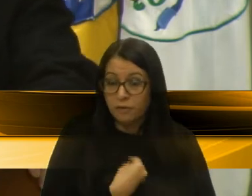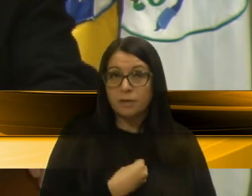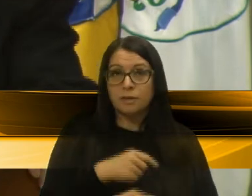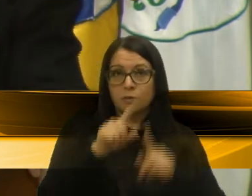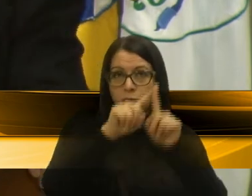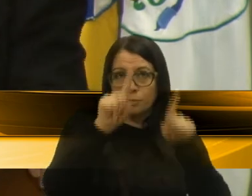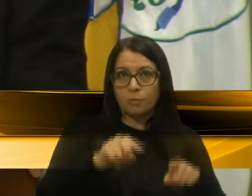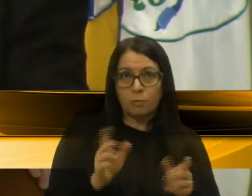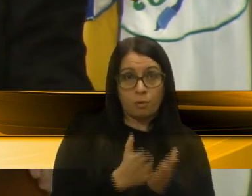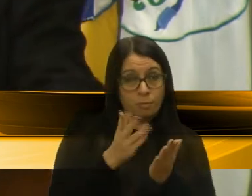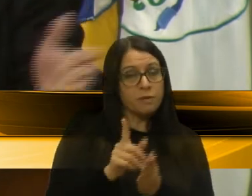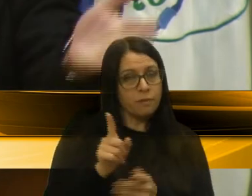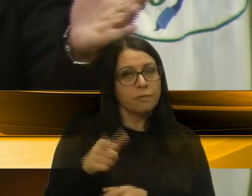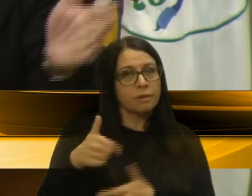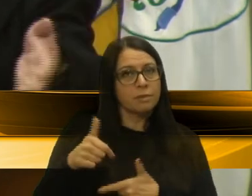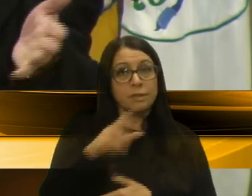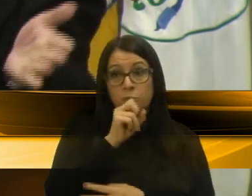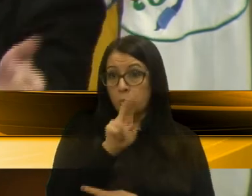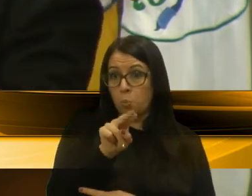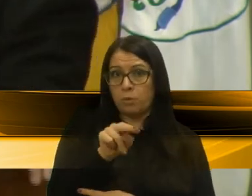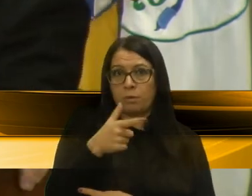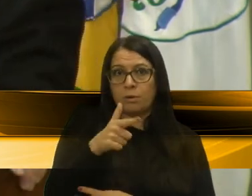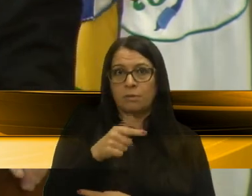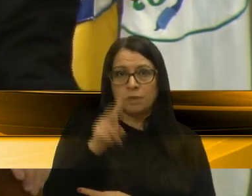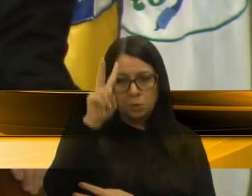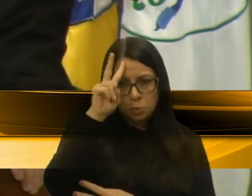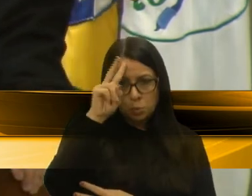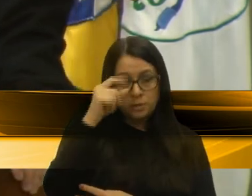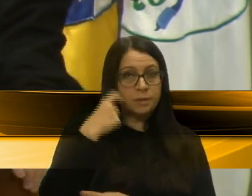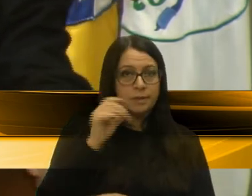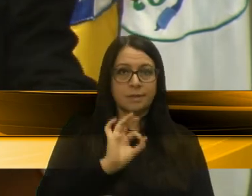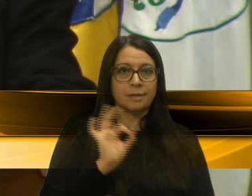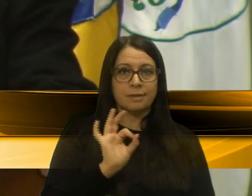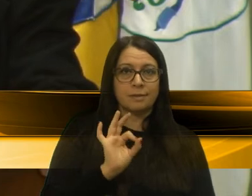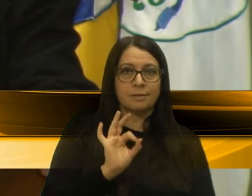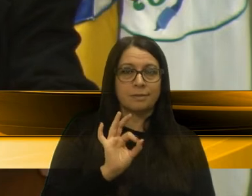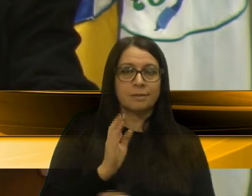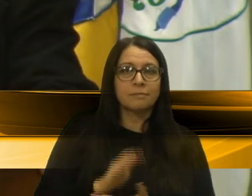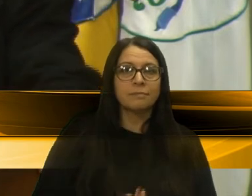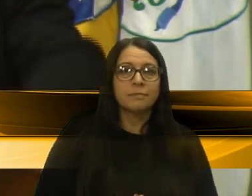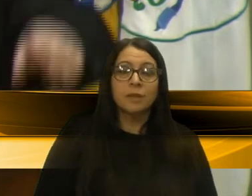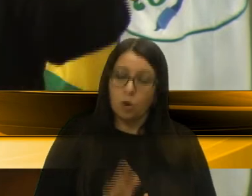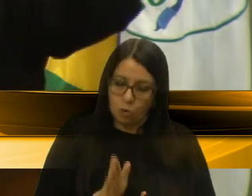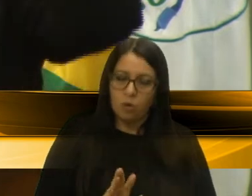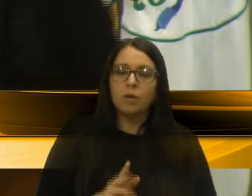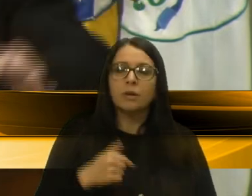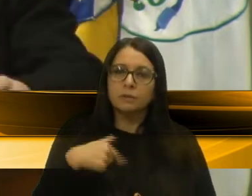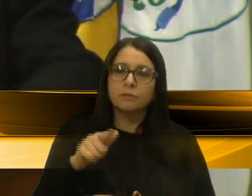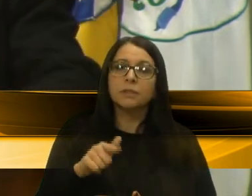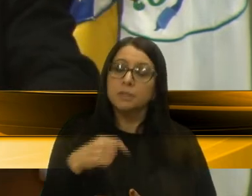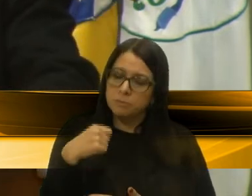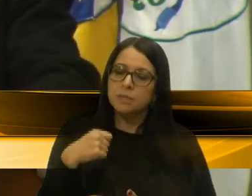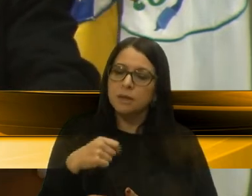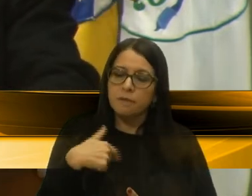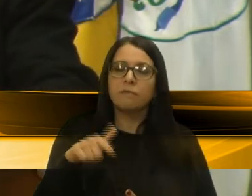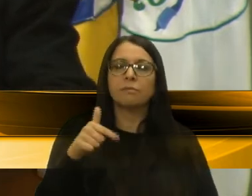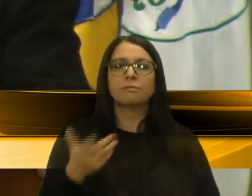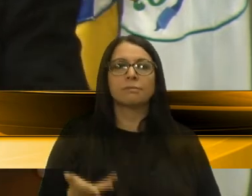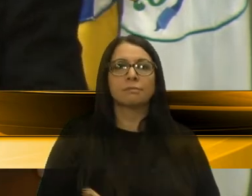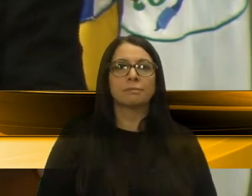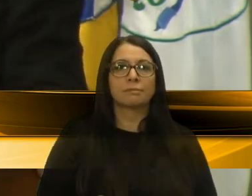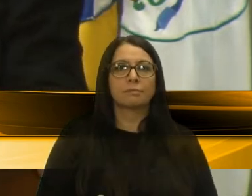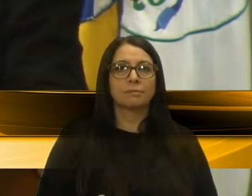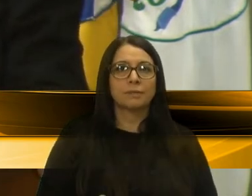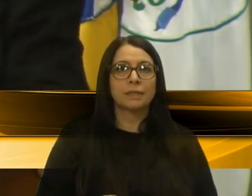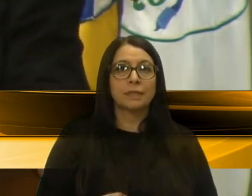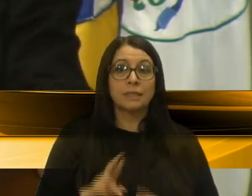trabalham. Nunca trabalharam nem na segunda, nem na sexta, né? Nem na segunda, nem na sexta, mas agora, se precisar, as